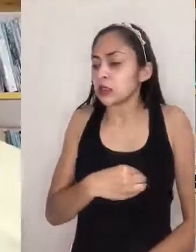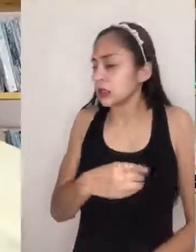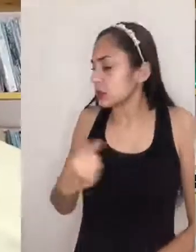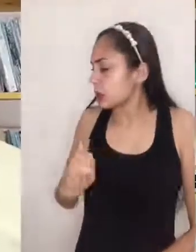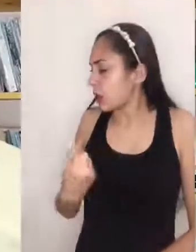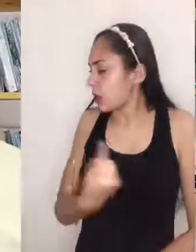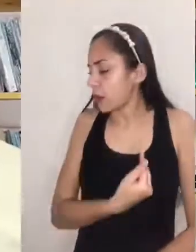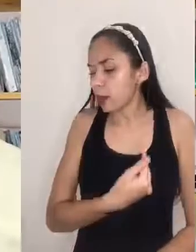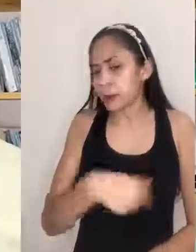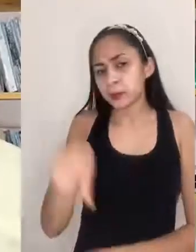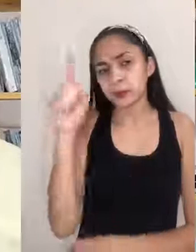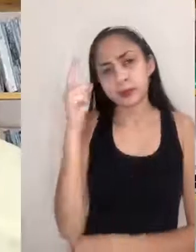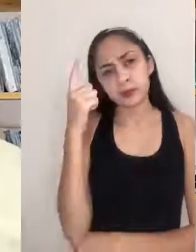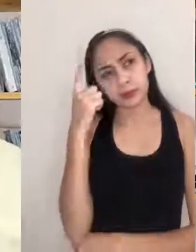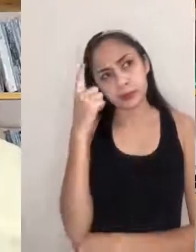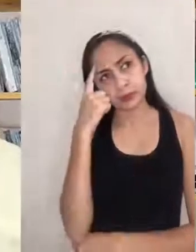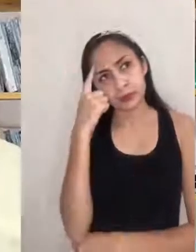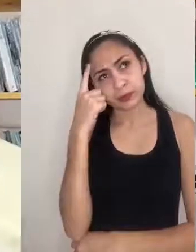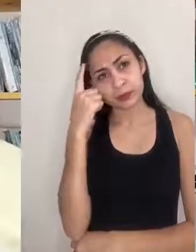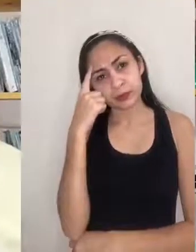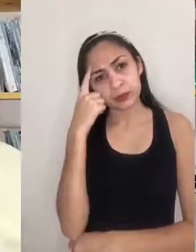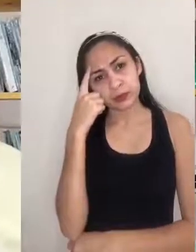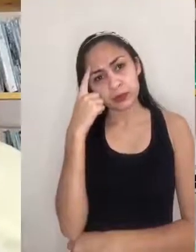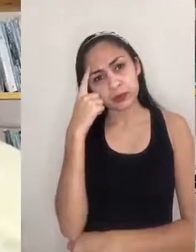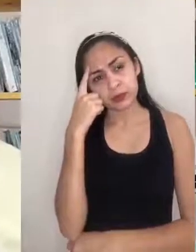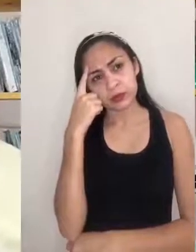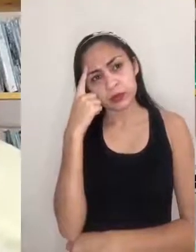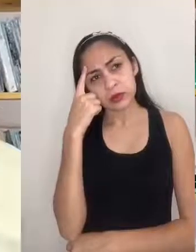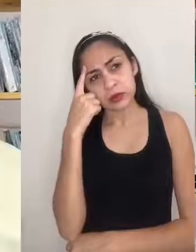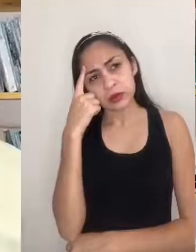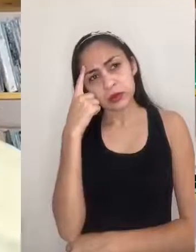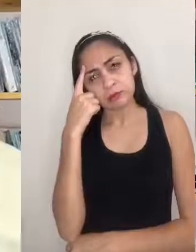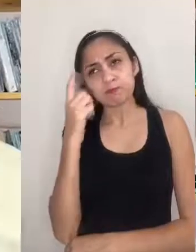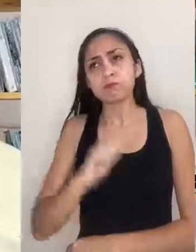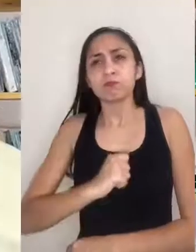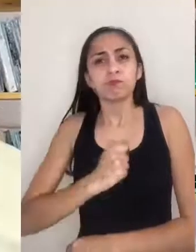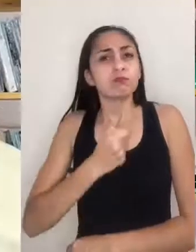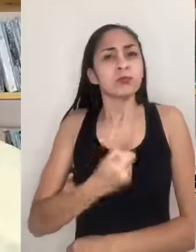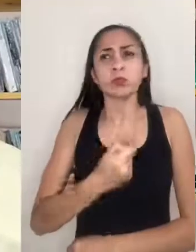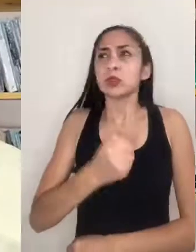nós nos perguntamos: o que seria essa ira de Deus?